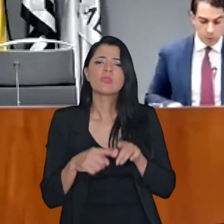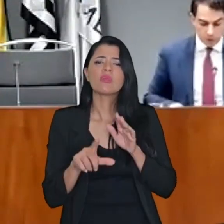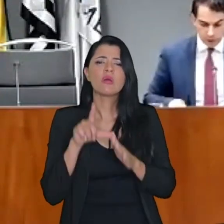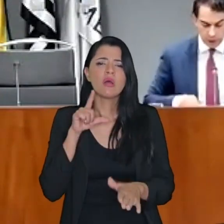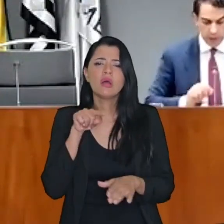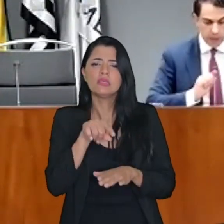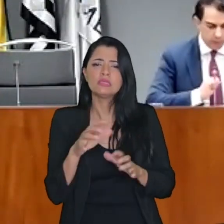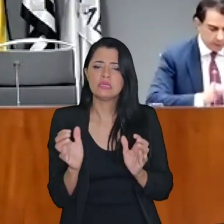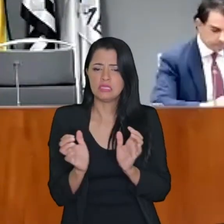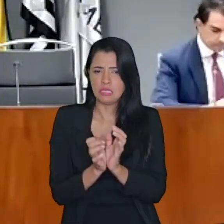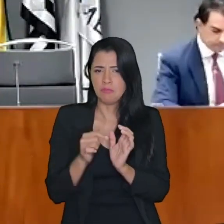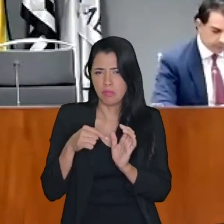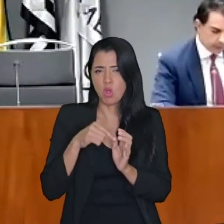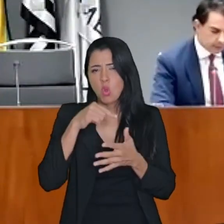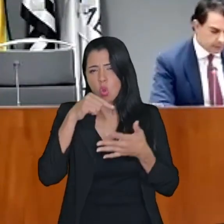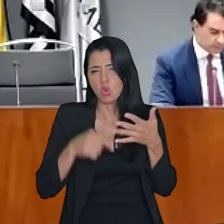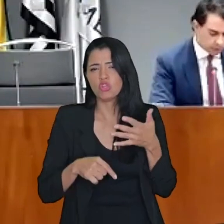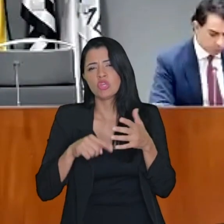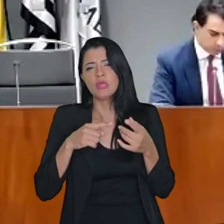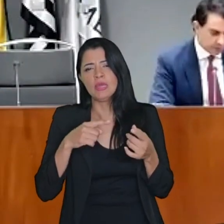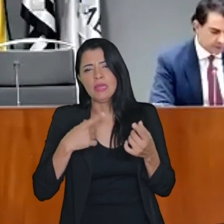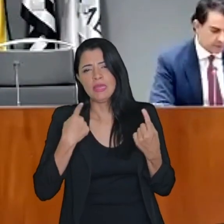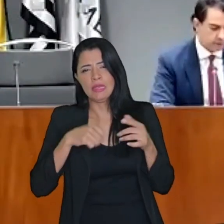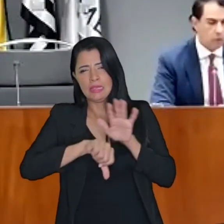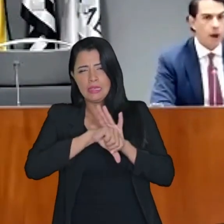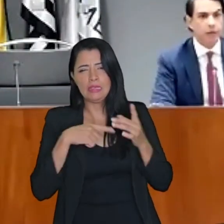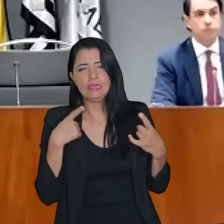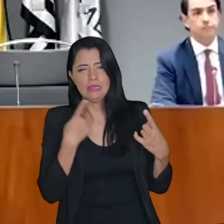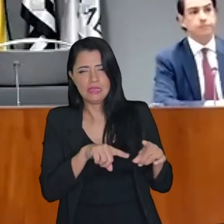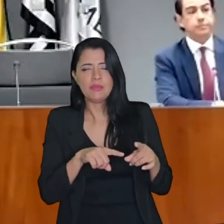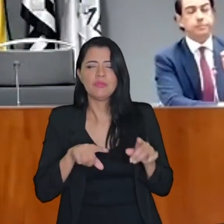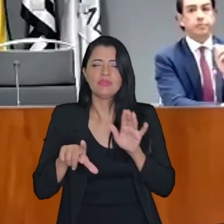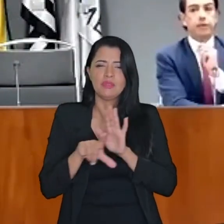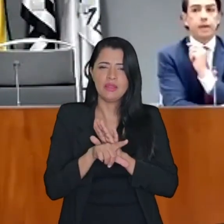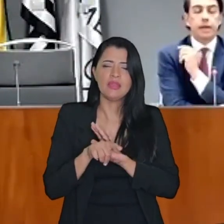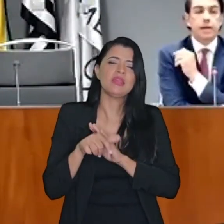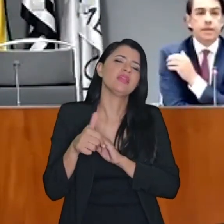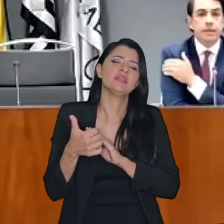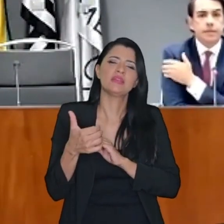do pacote anticrime, da Lei 13.964,